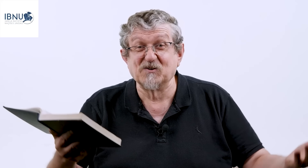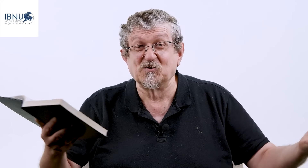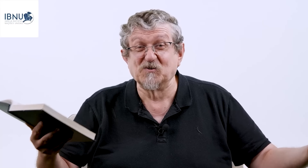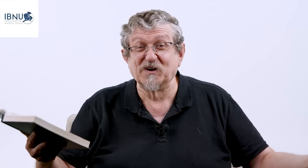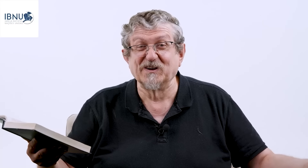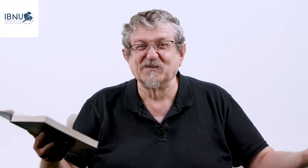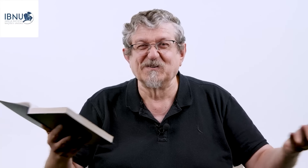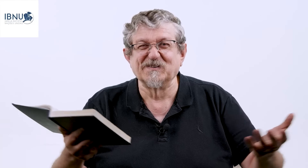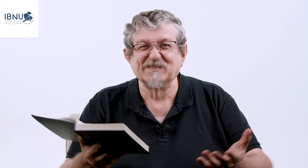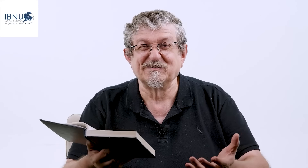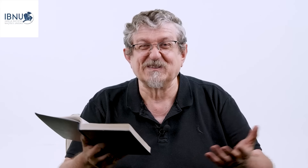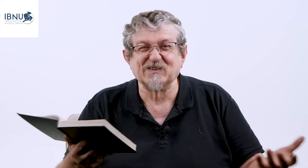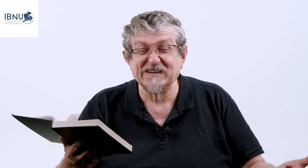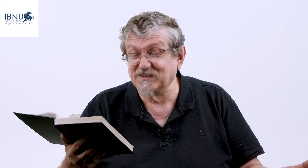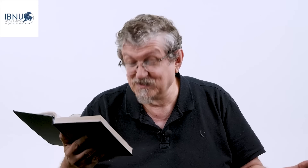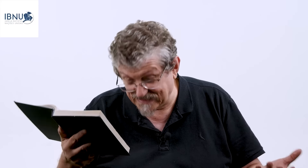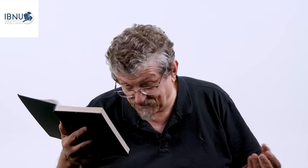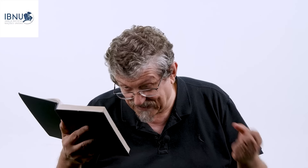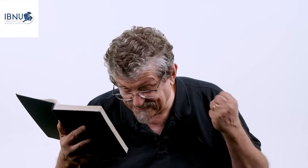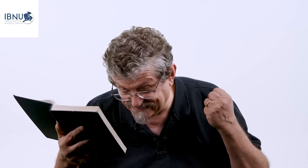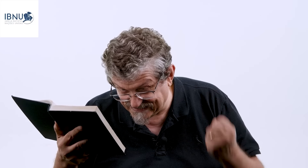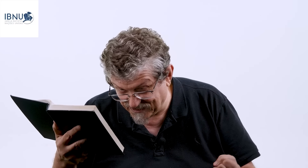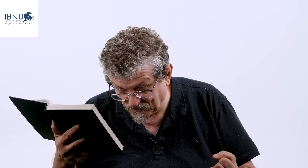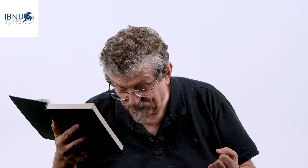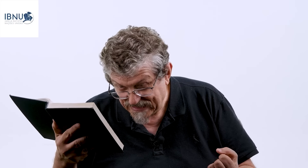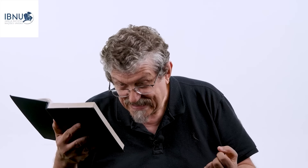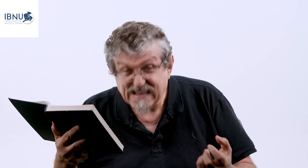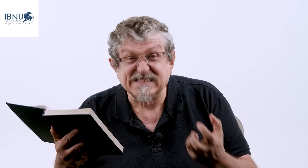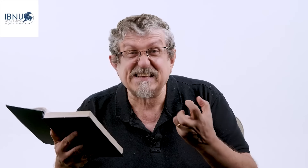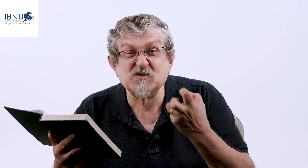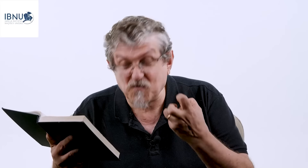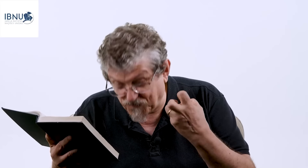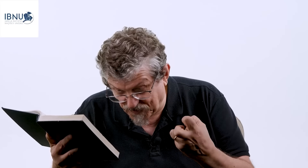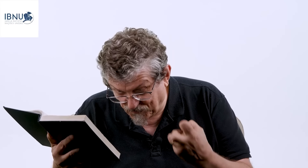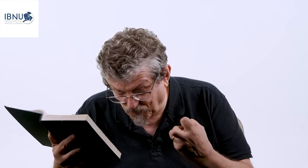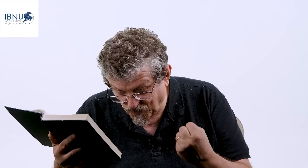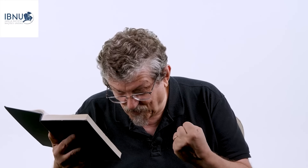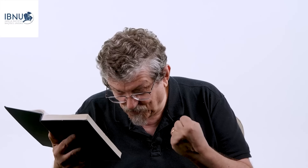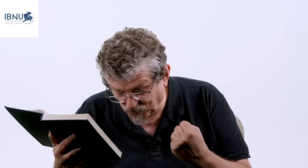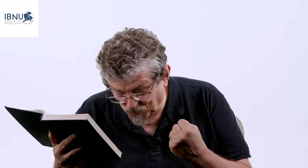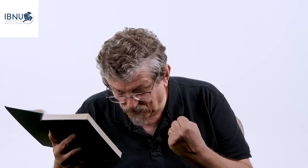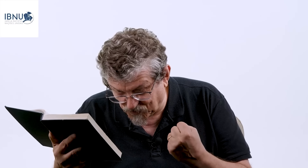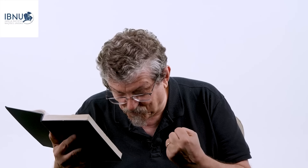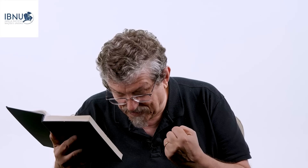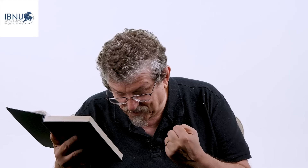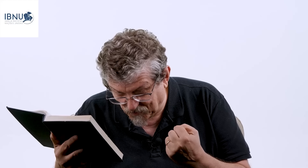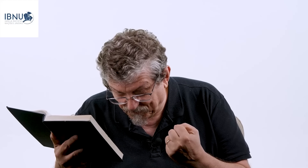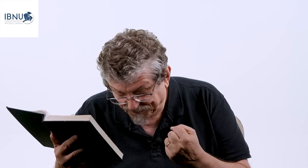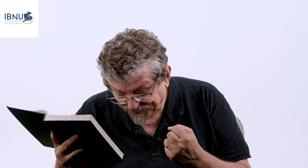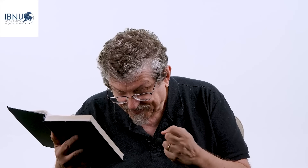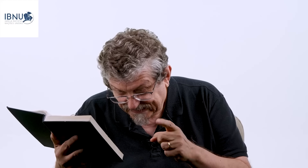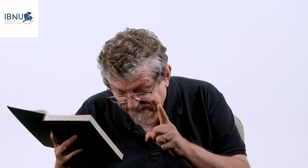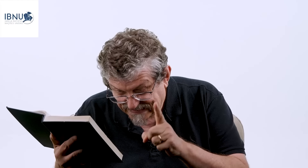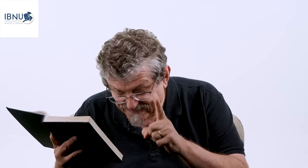torcida. Vitória do Senhor é zelo. Sejam fervorosos no